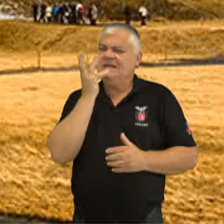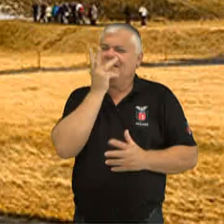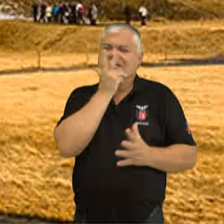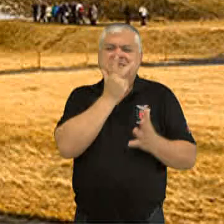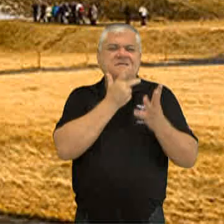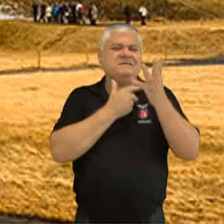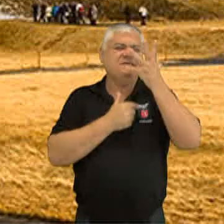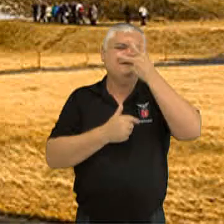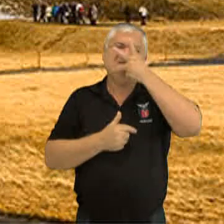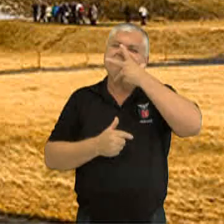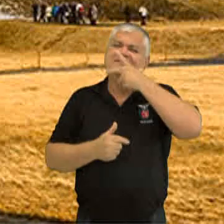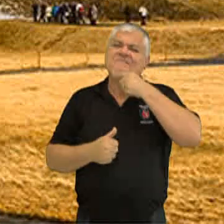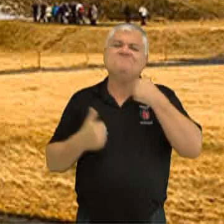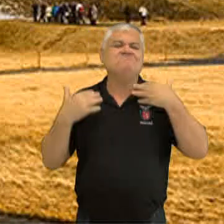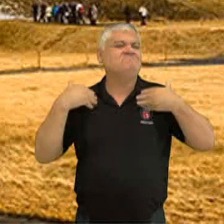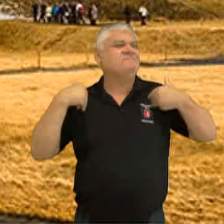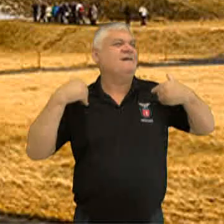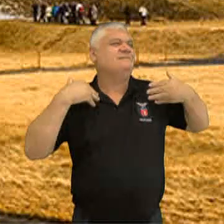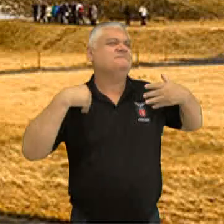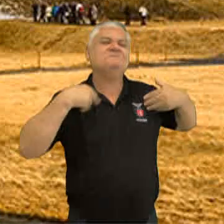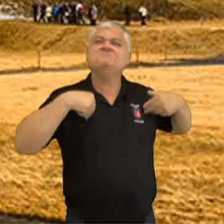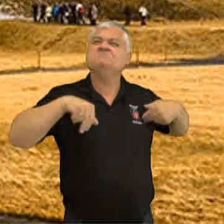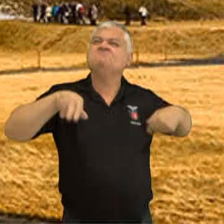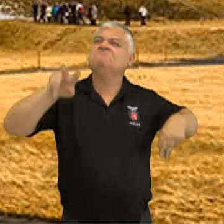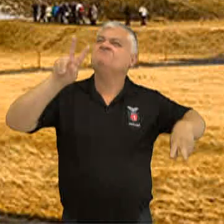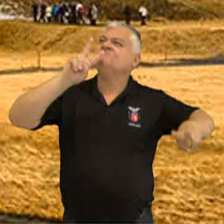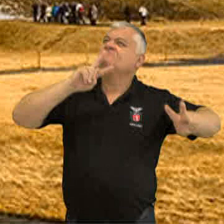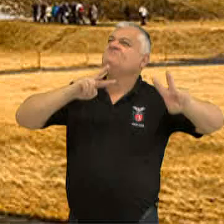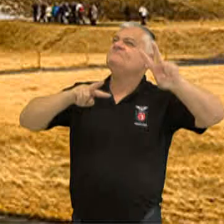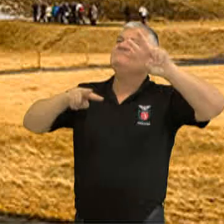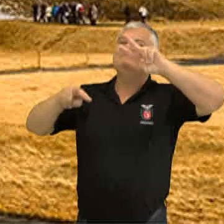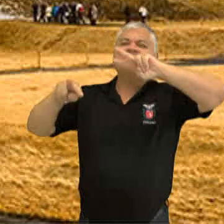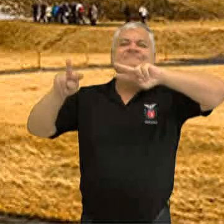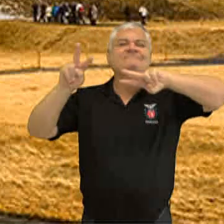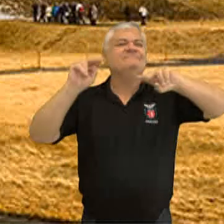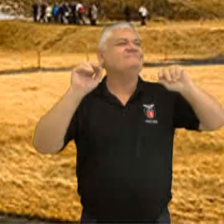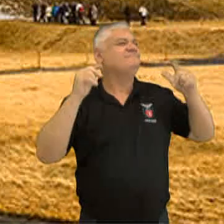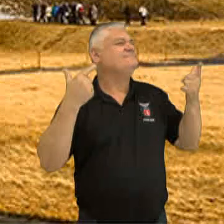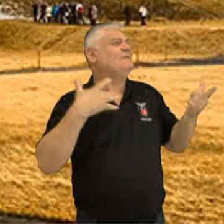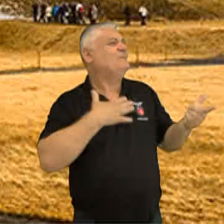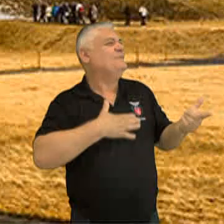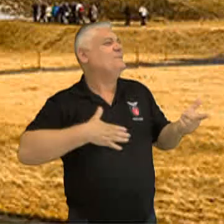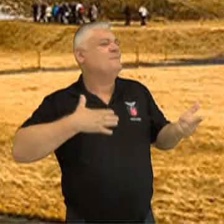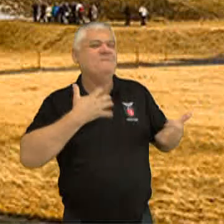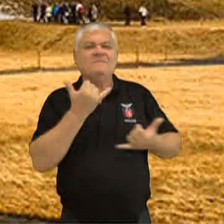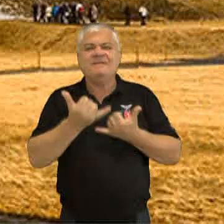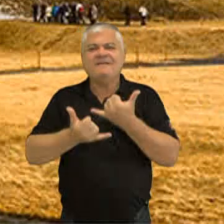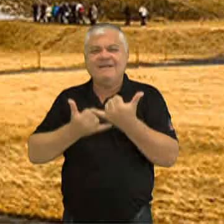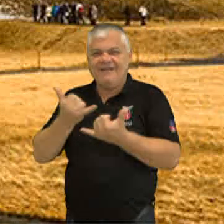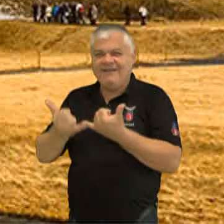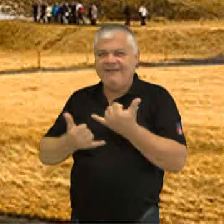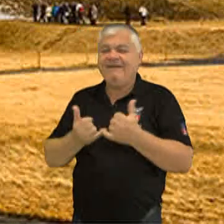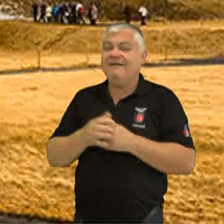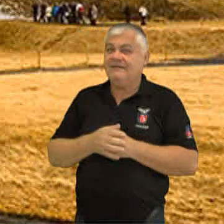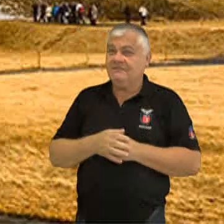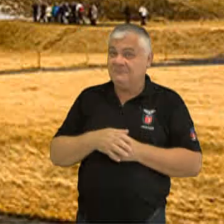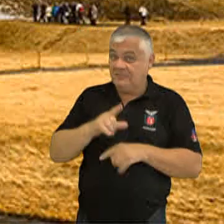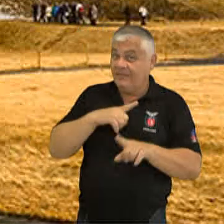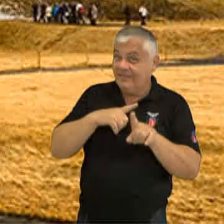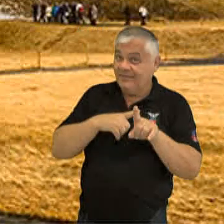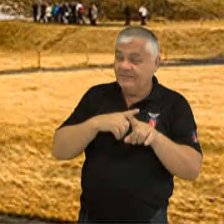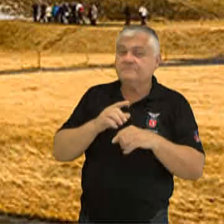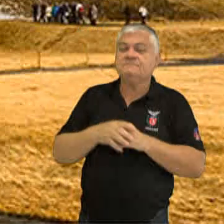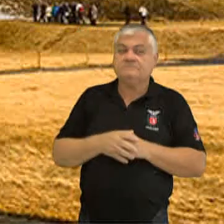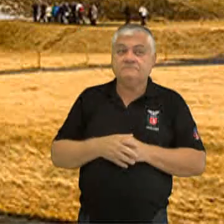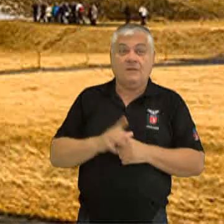Um parque para passear com a família, aproveitar, lazer, brincar? Muito provavelmente sim.